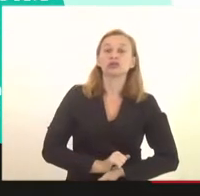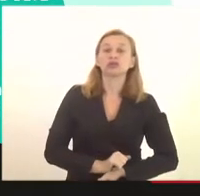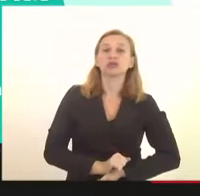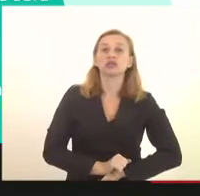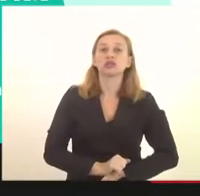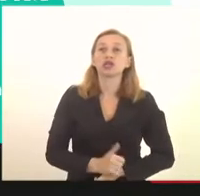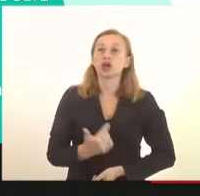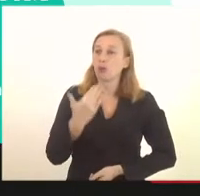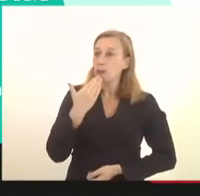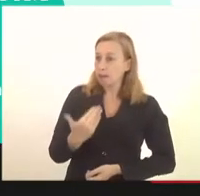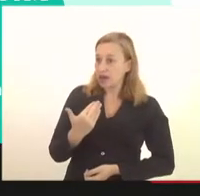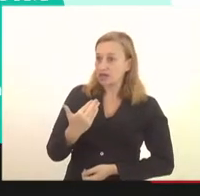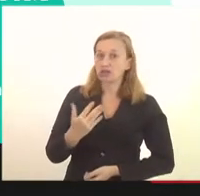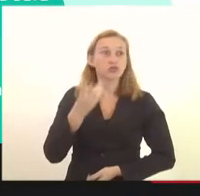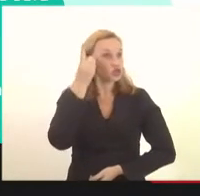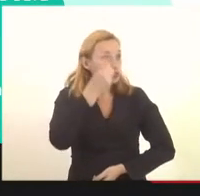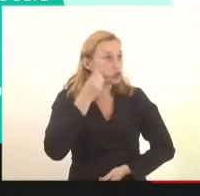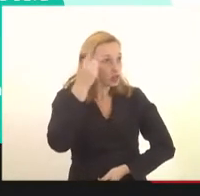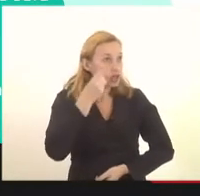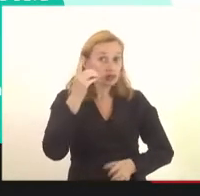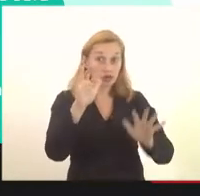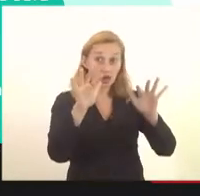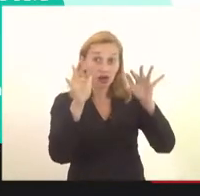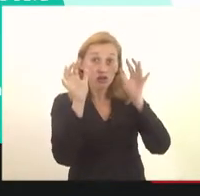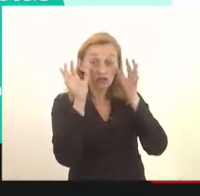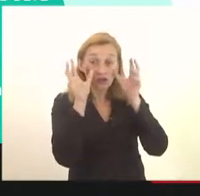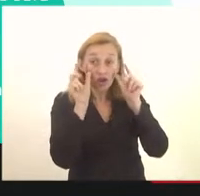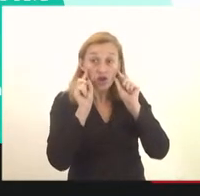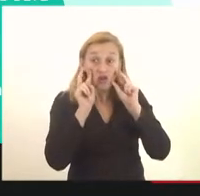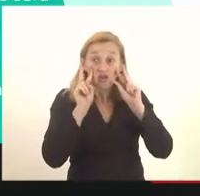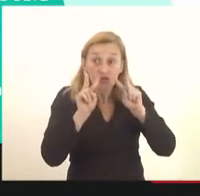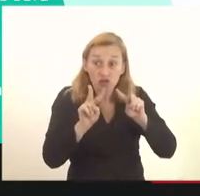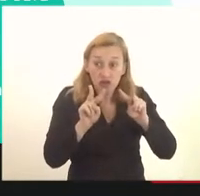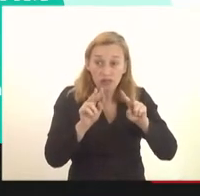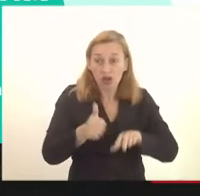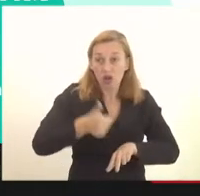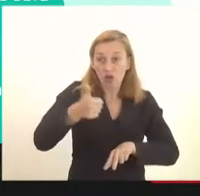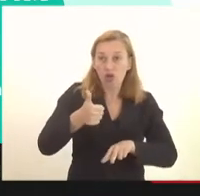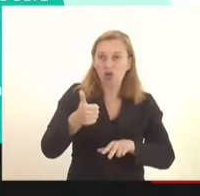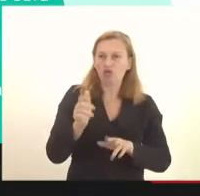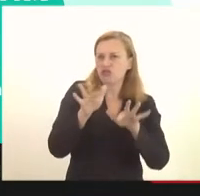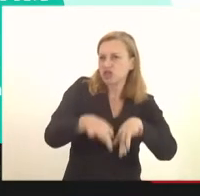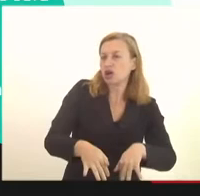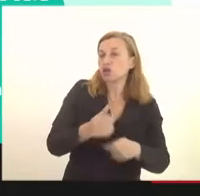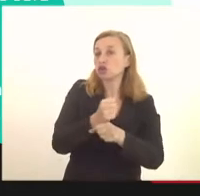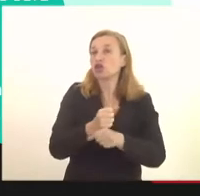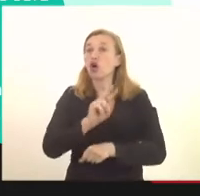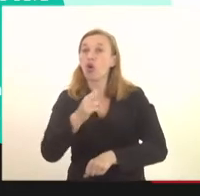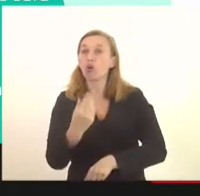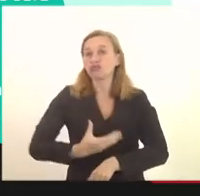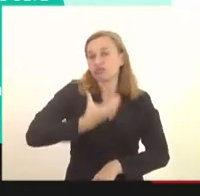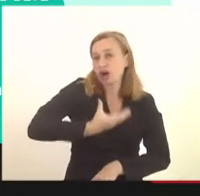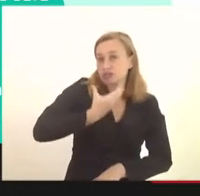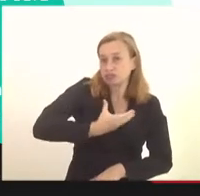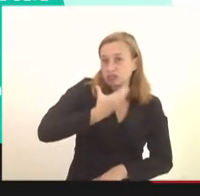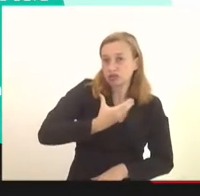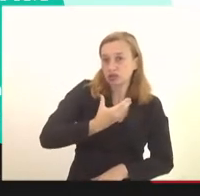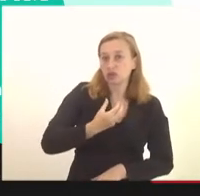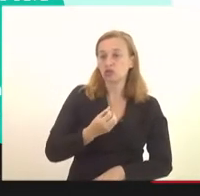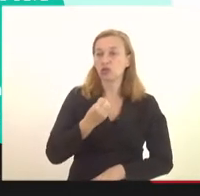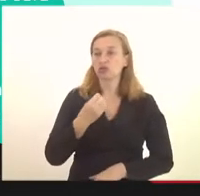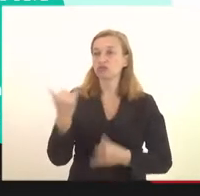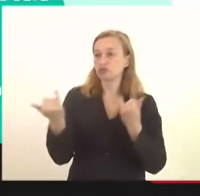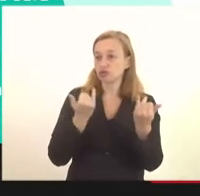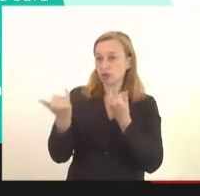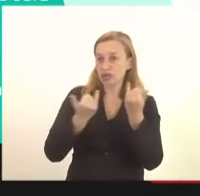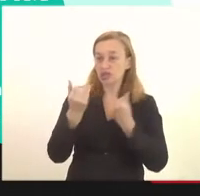eu sugeriria os deputados estarem olhando atentamente aí, a partir do final do ano. Quem sabe no Natal nós tenhamos uma boa notícia para o Estado do Rio de Janeiro